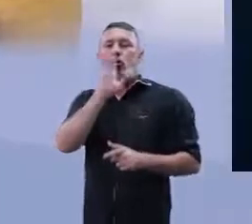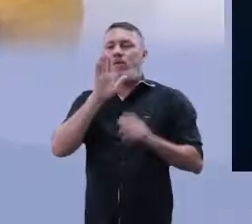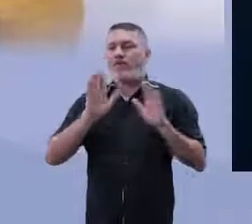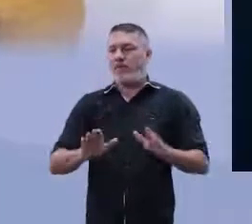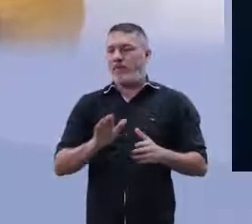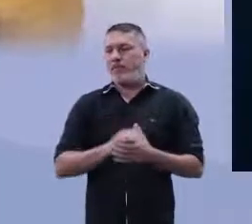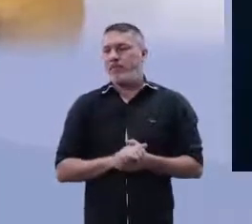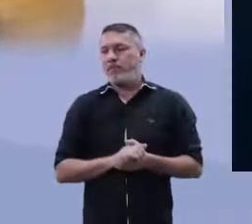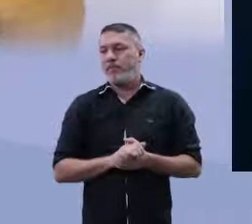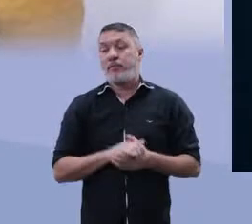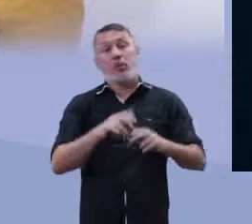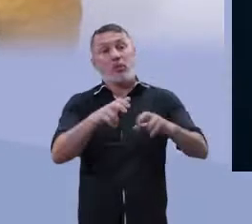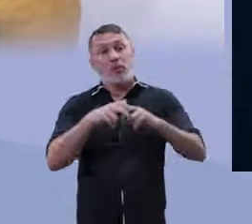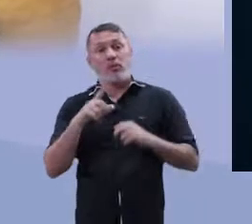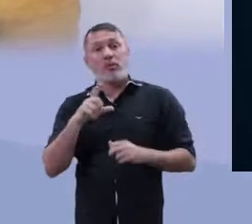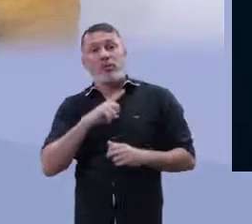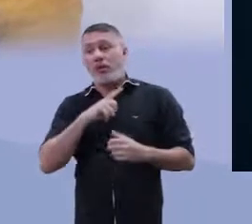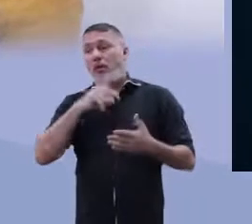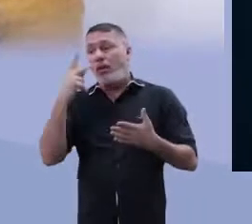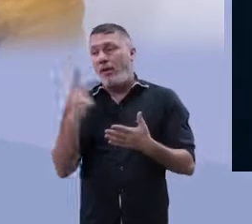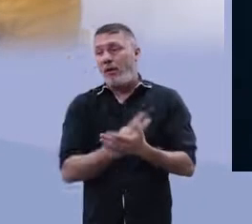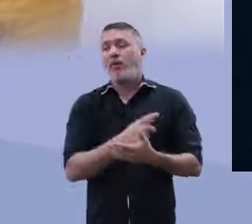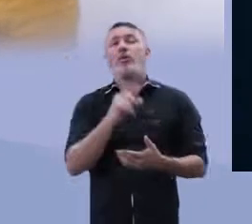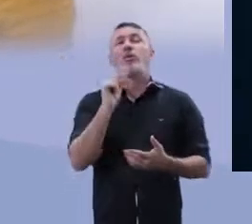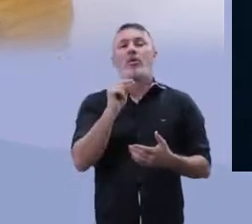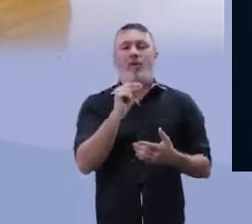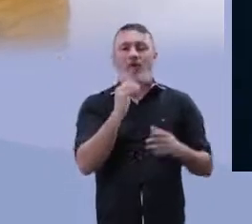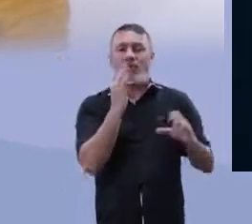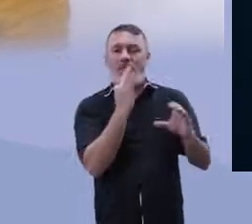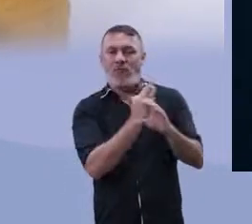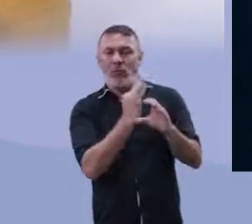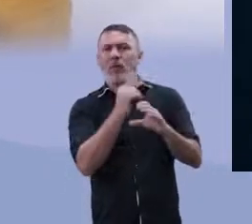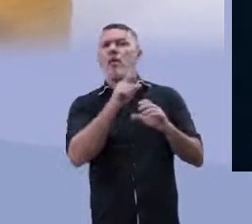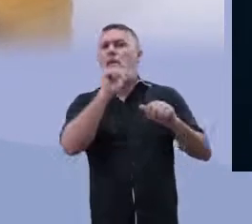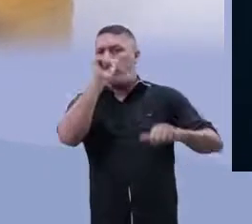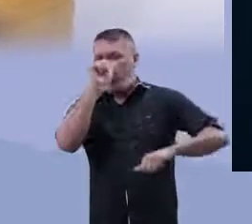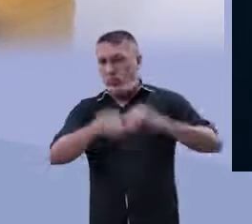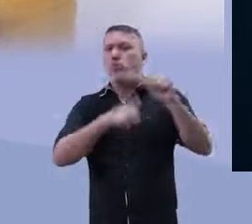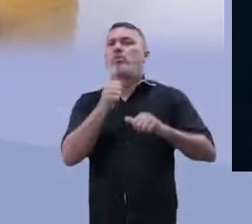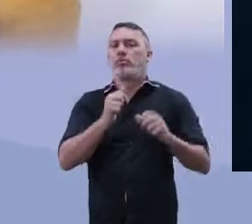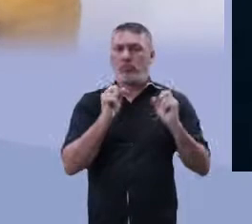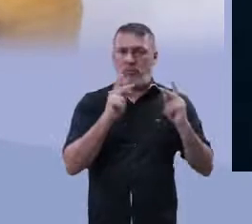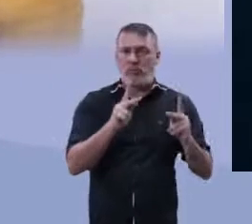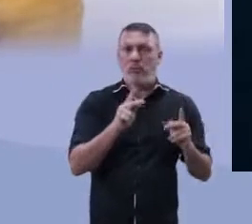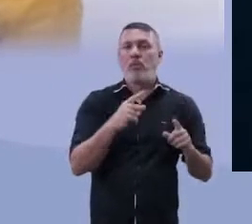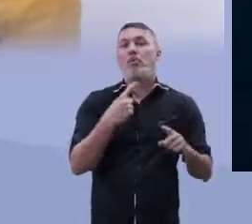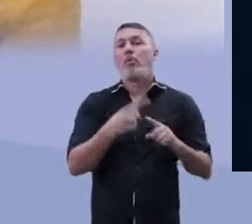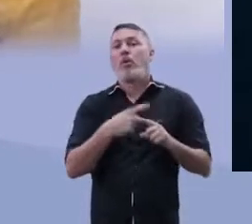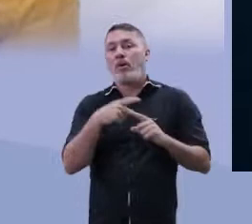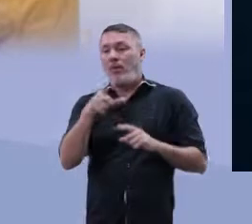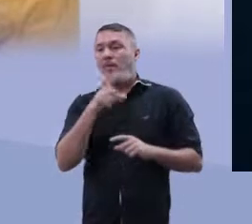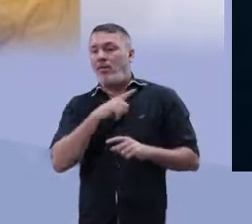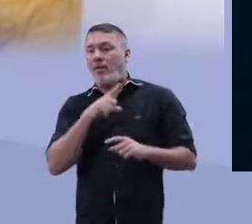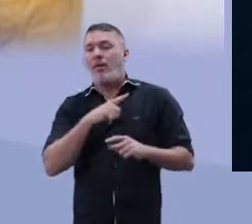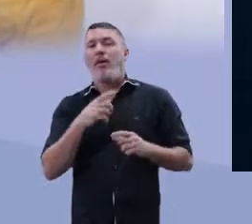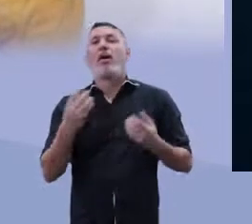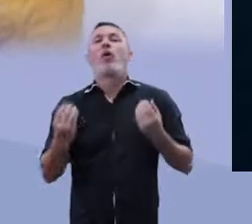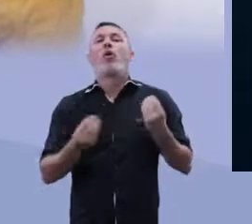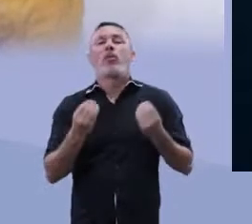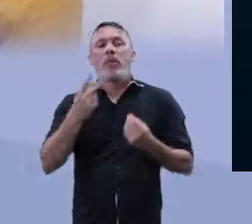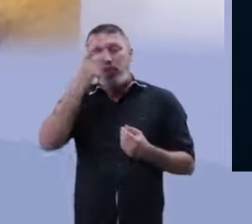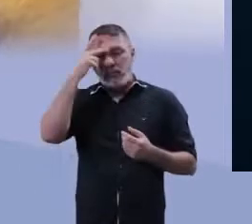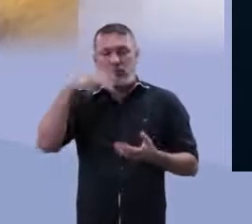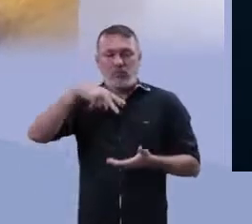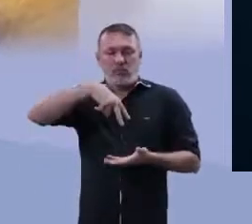É quando, vamos dizer assim, o processo fordista fora revolucionário, onde você tinha que os funcionários